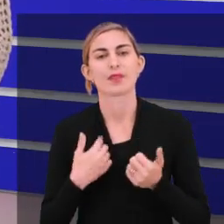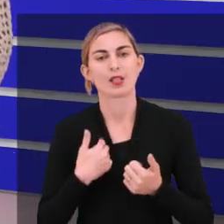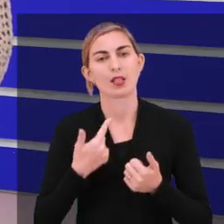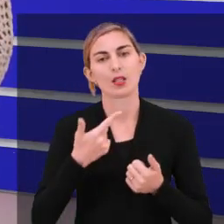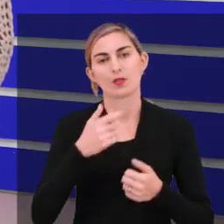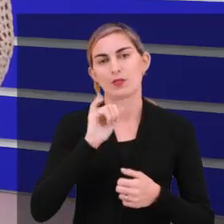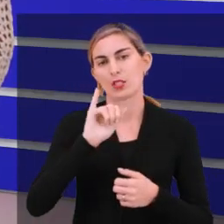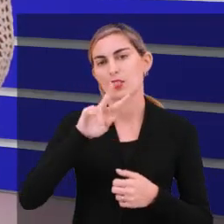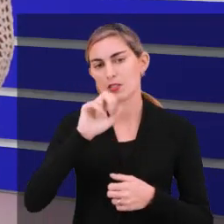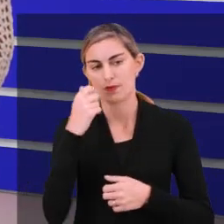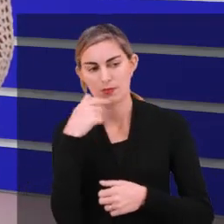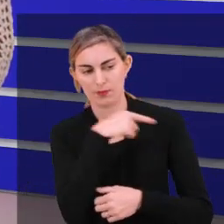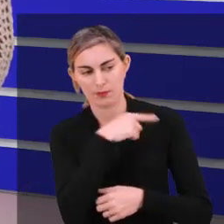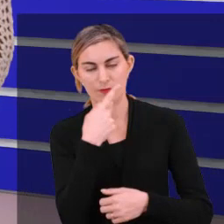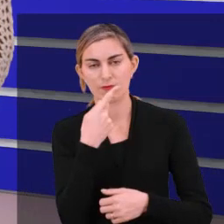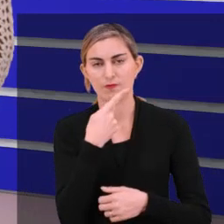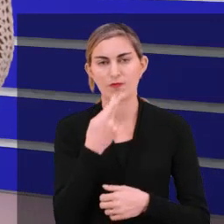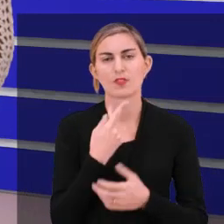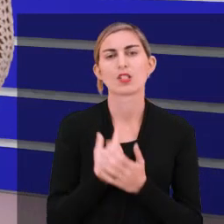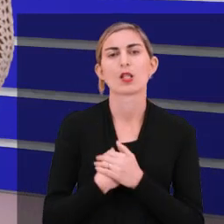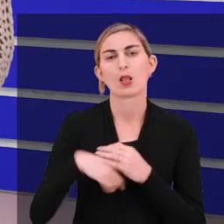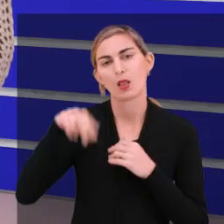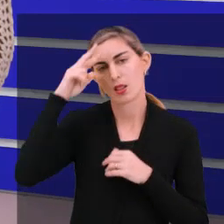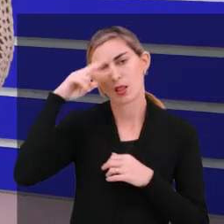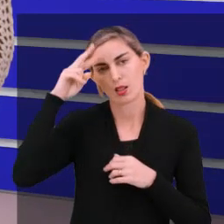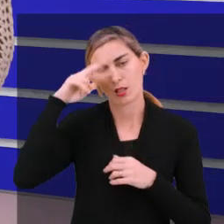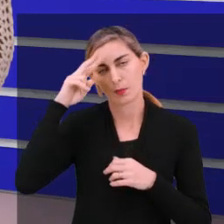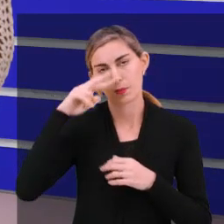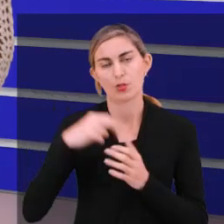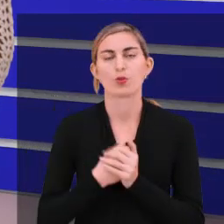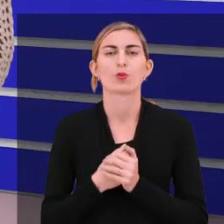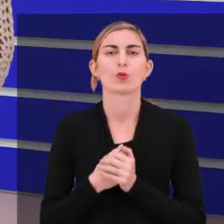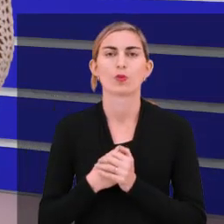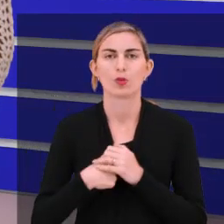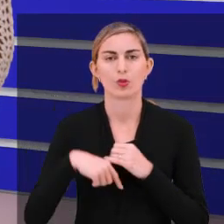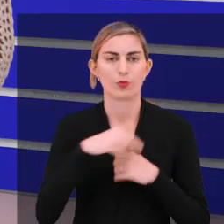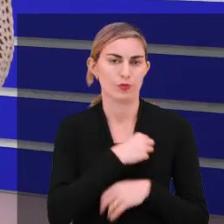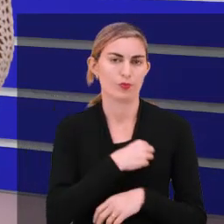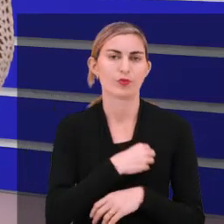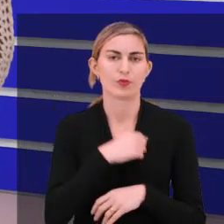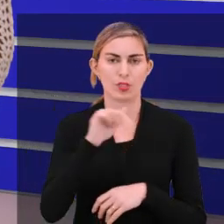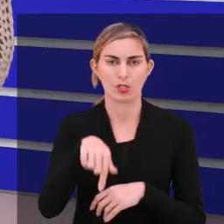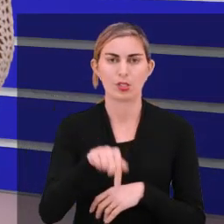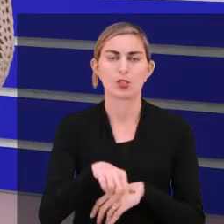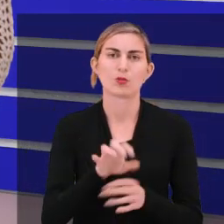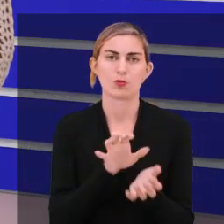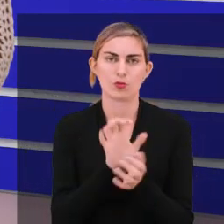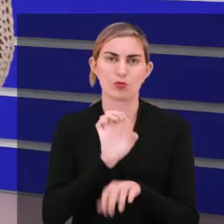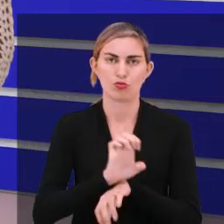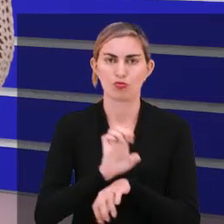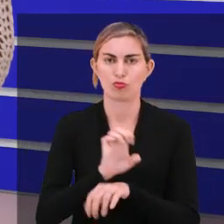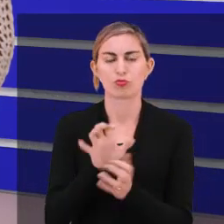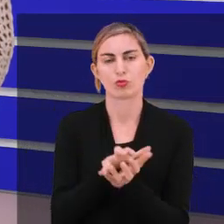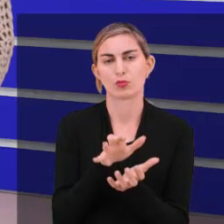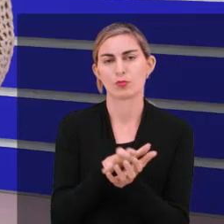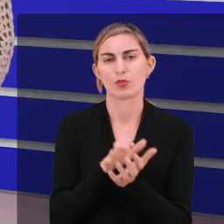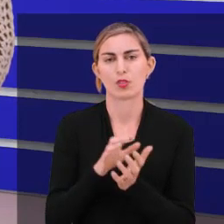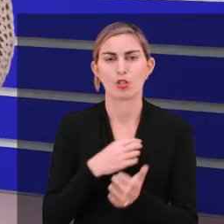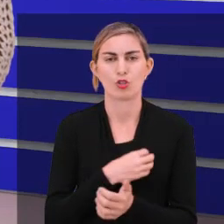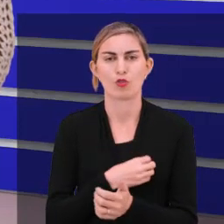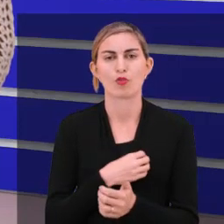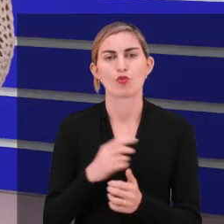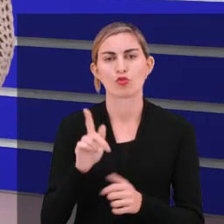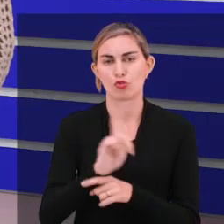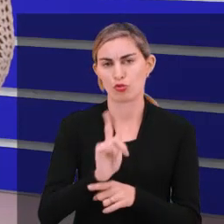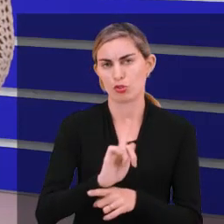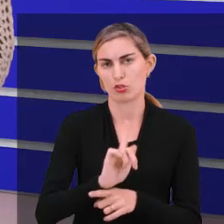Eu, Ives falando e Iris, me lembrou um caso que eu vivi aqui no estado de Pernambuco. Eu estive